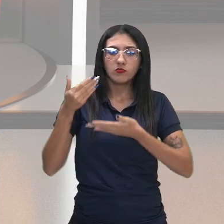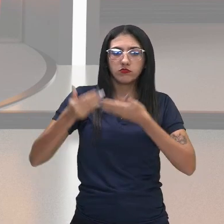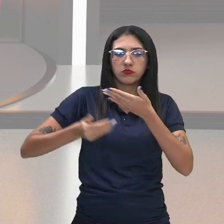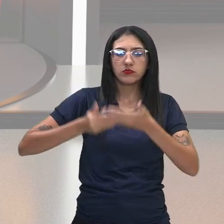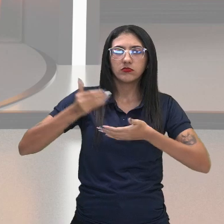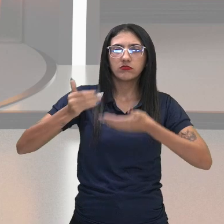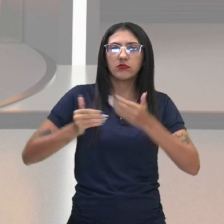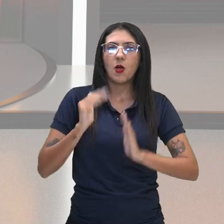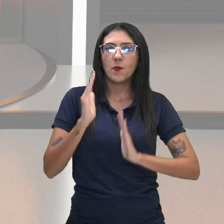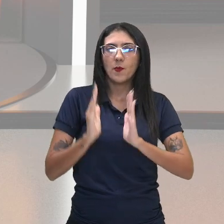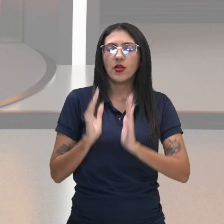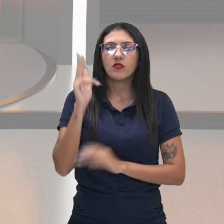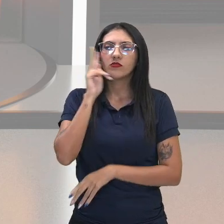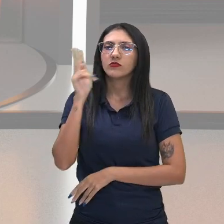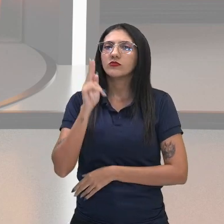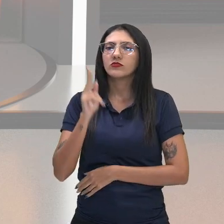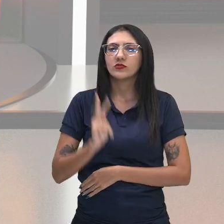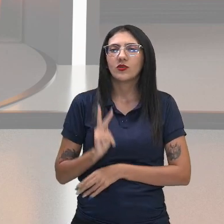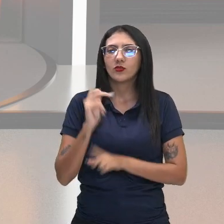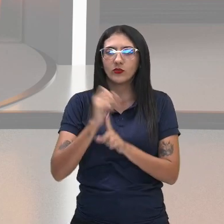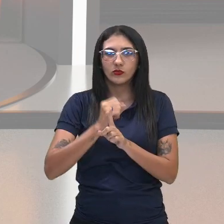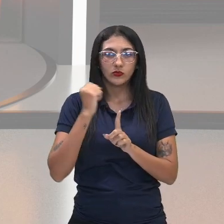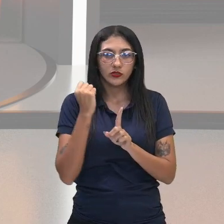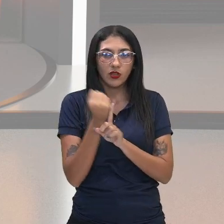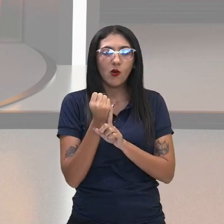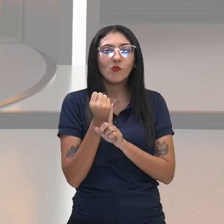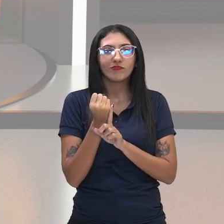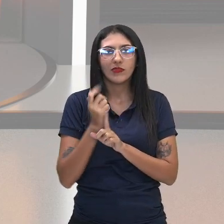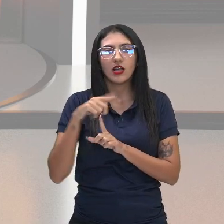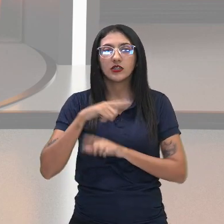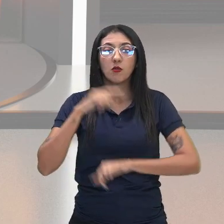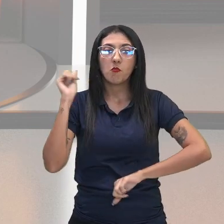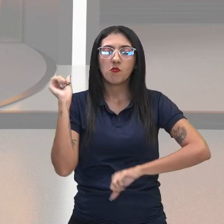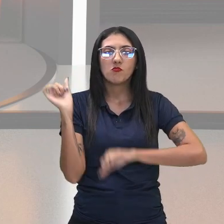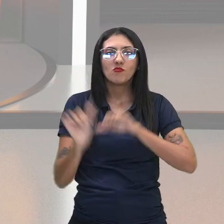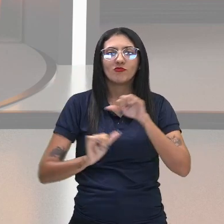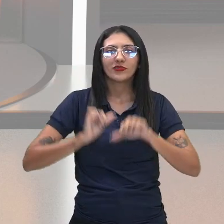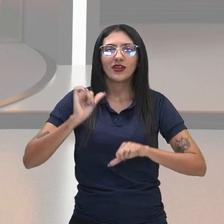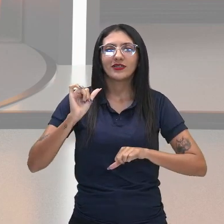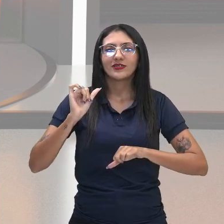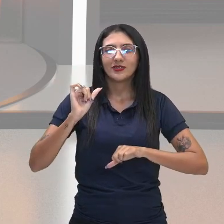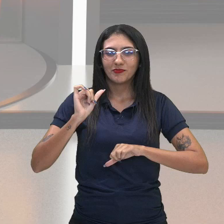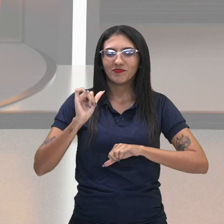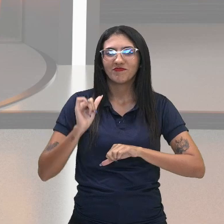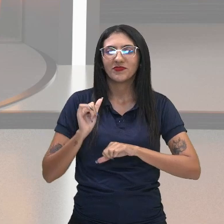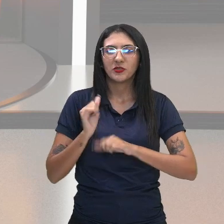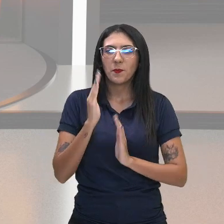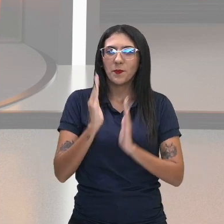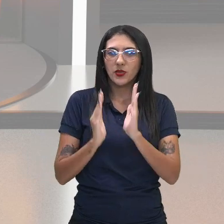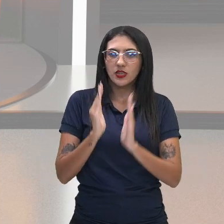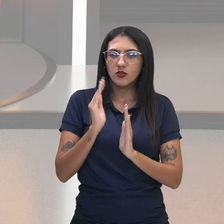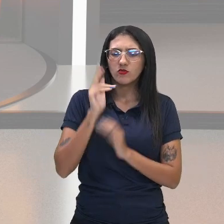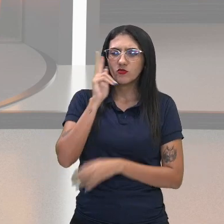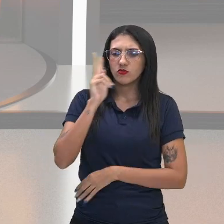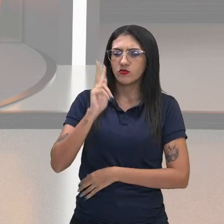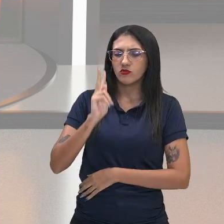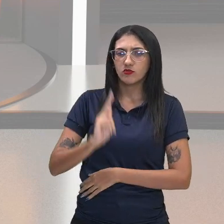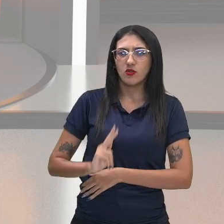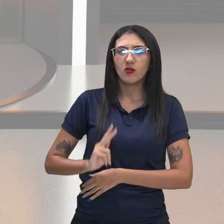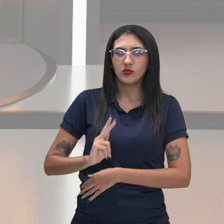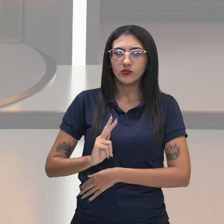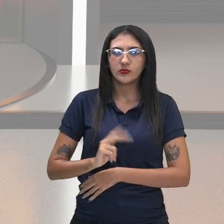histórico, um novo ritmo social da transformação, da mudança de era histórica, de período histórico, da